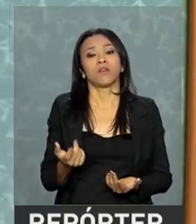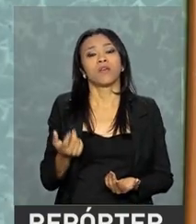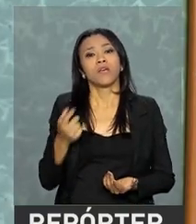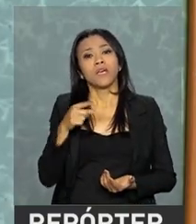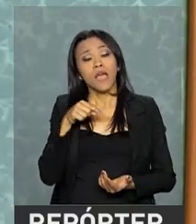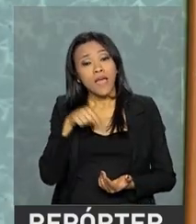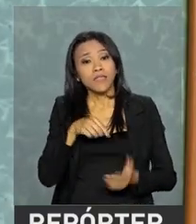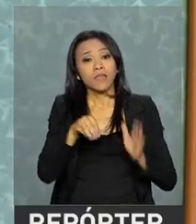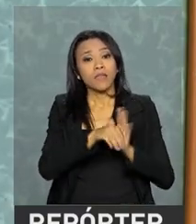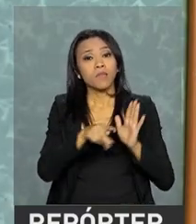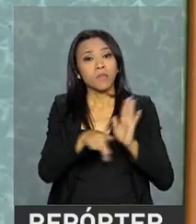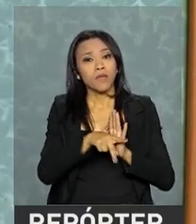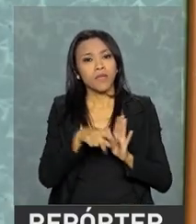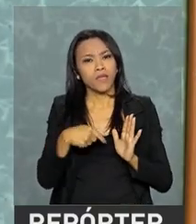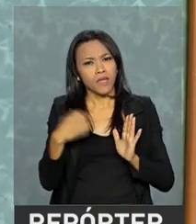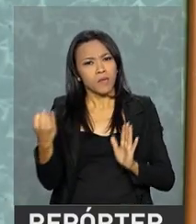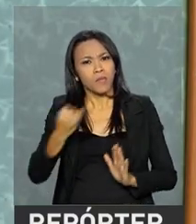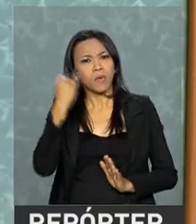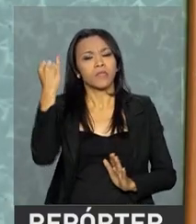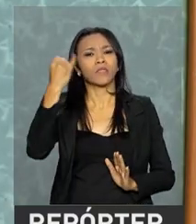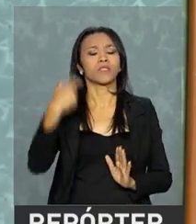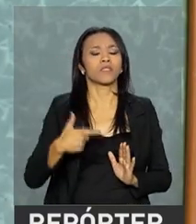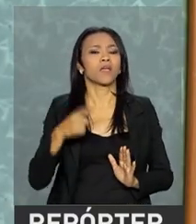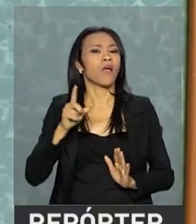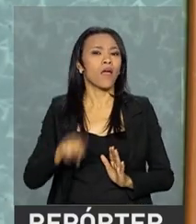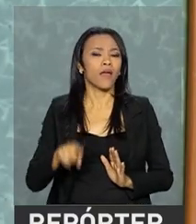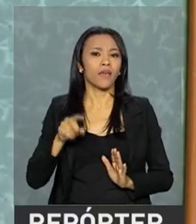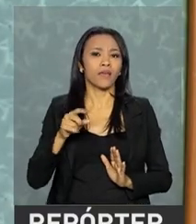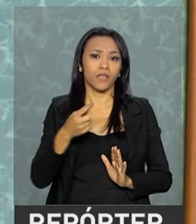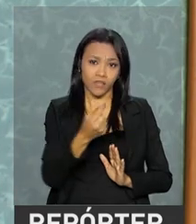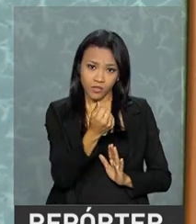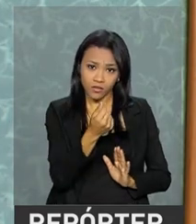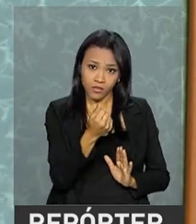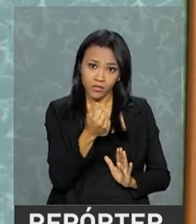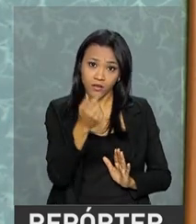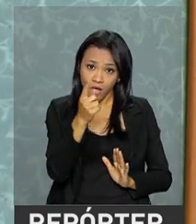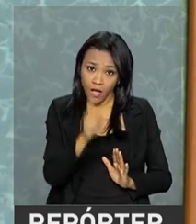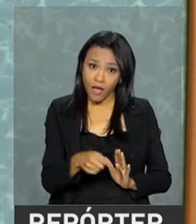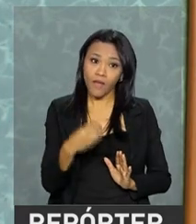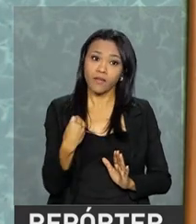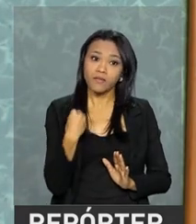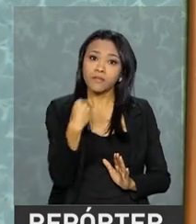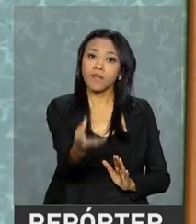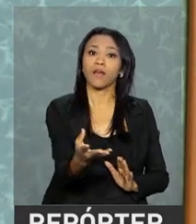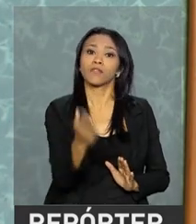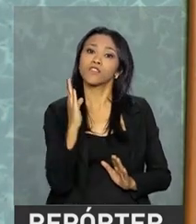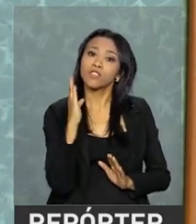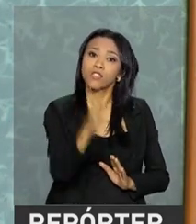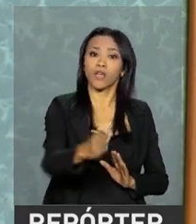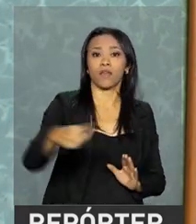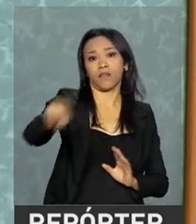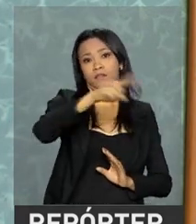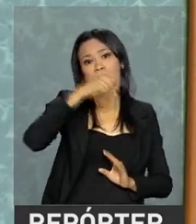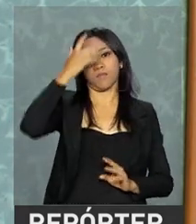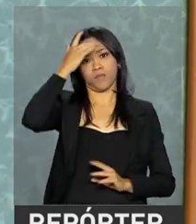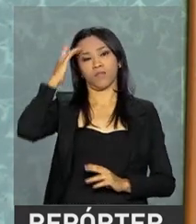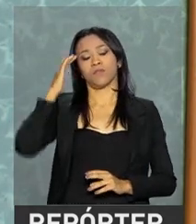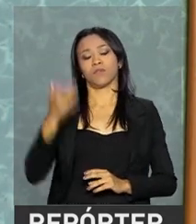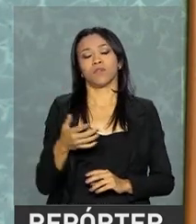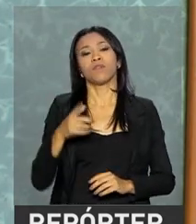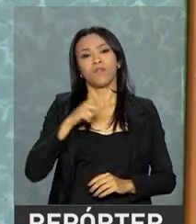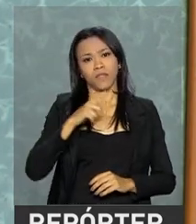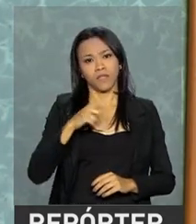medida provisória foi que é permitir que o recurso seja disponibilizado diretamente aos cotistas então haverá ou um